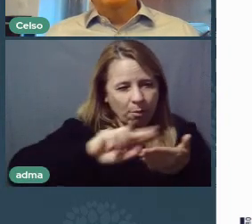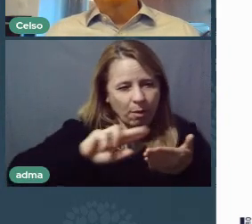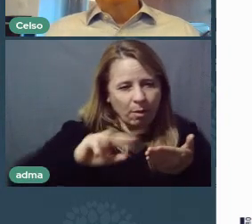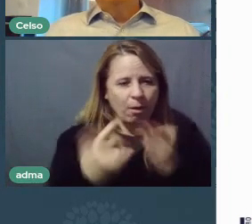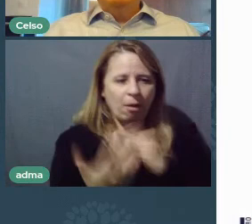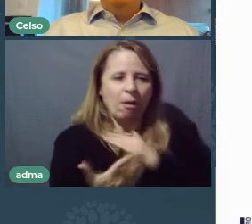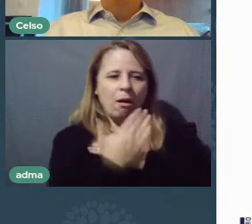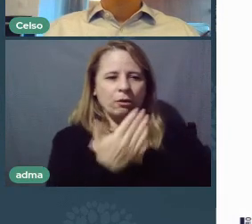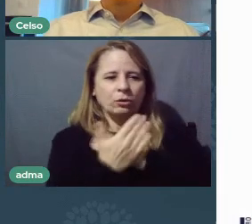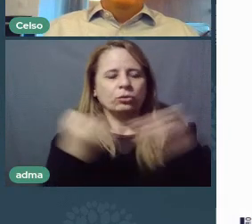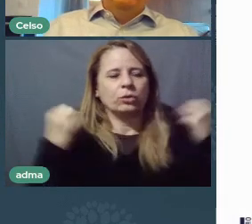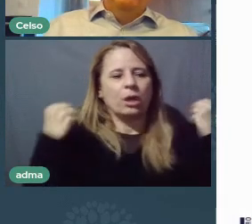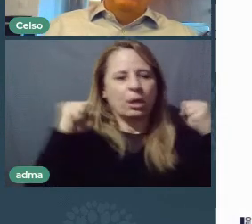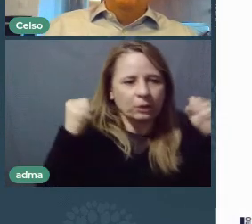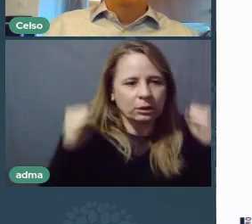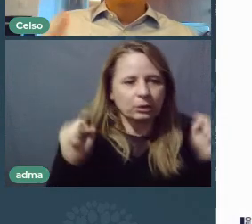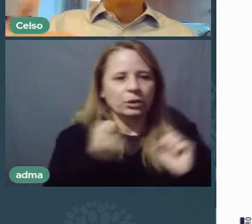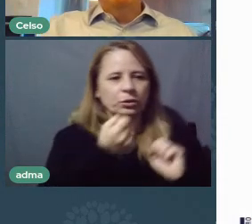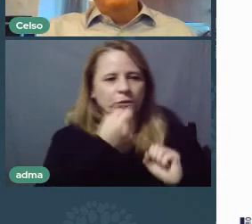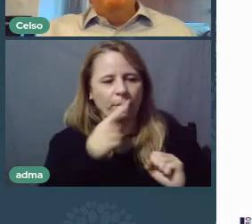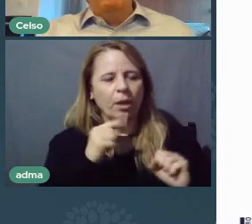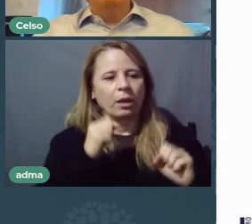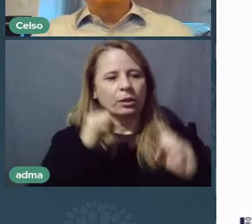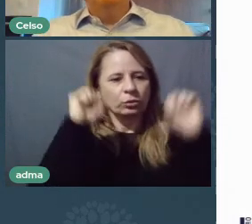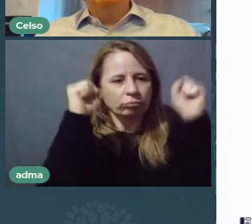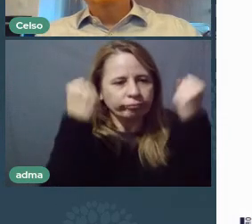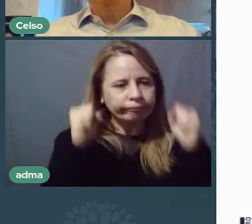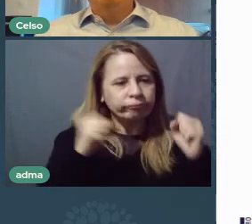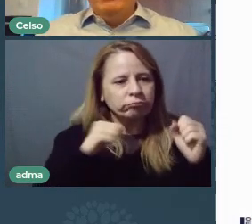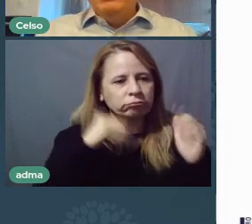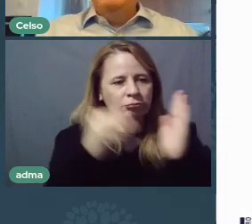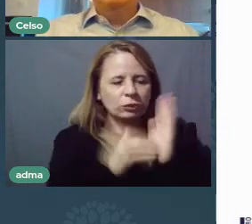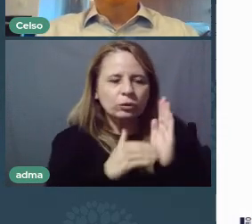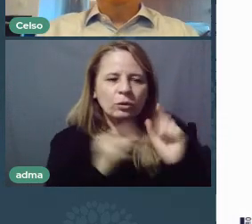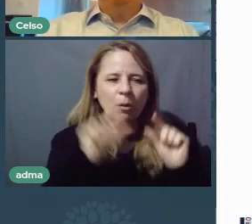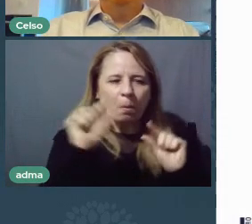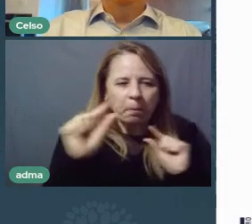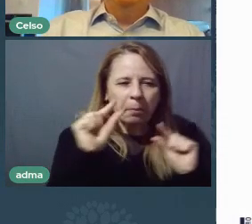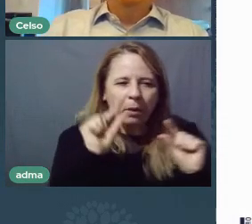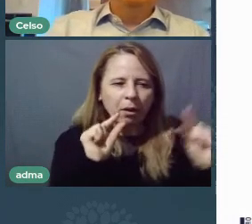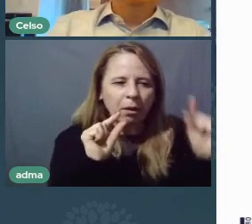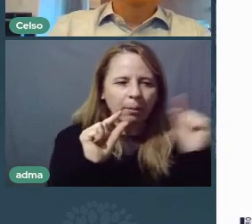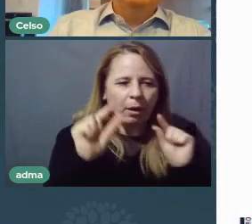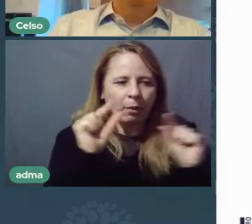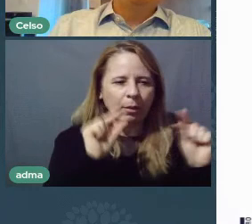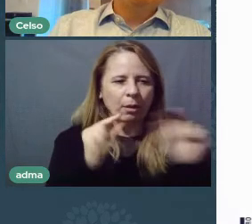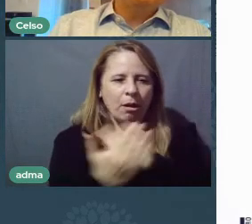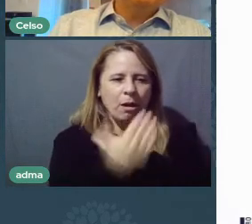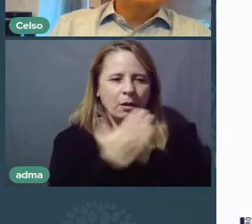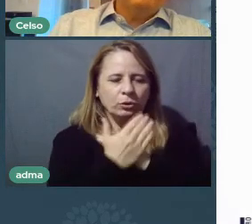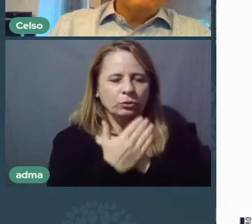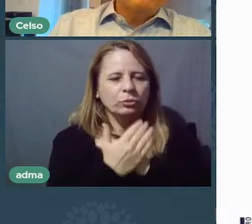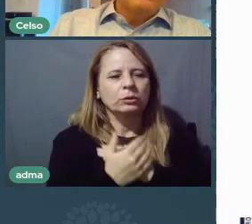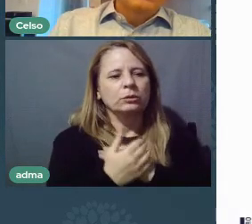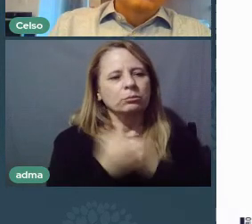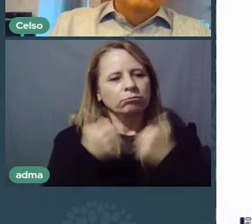possivelmente a pessoa vai melhorando um pouco com uma, um pouco com a outra, e vai tentando fazer tudo isso, né?